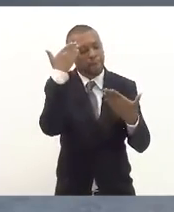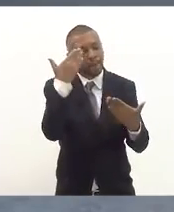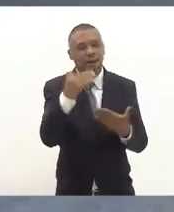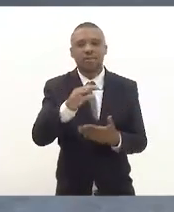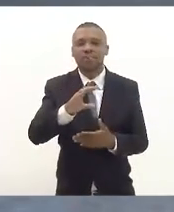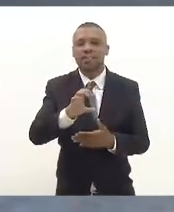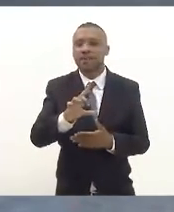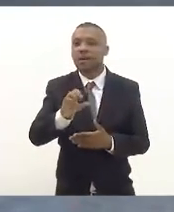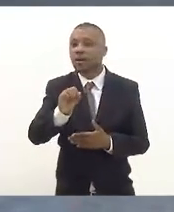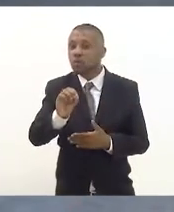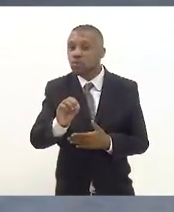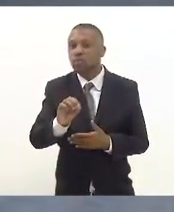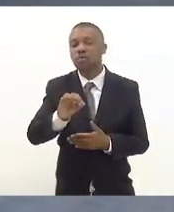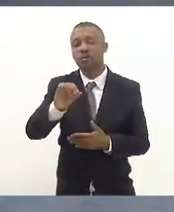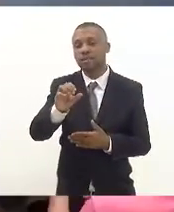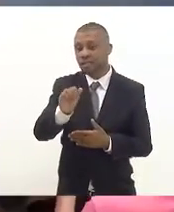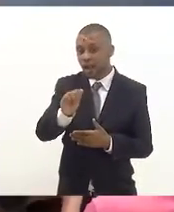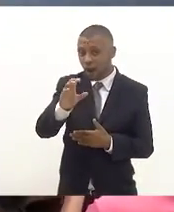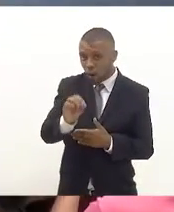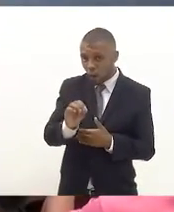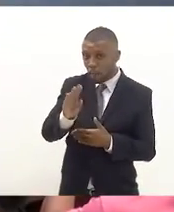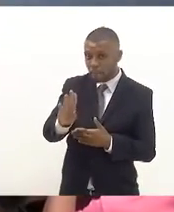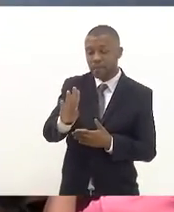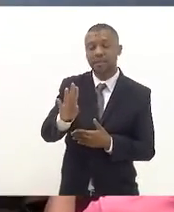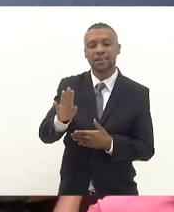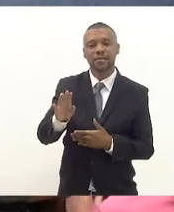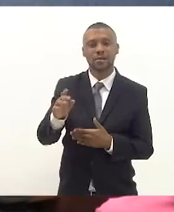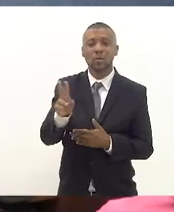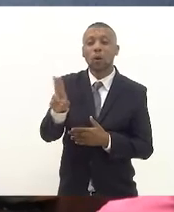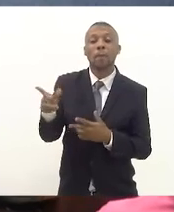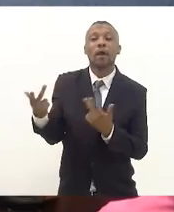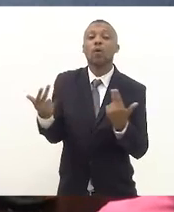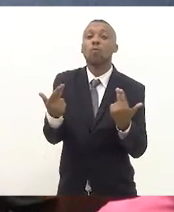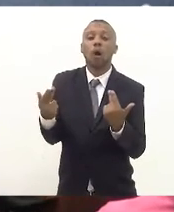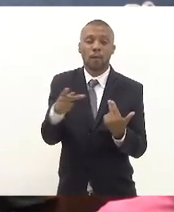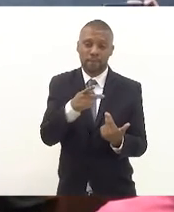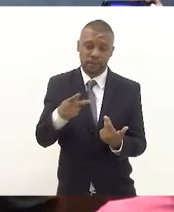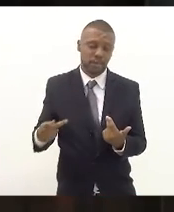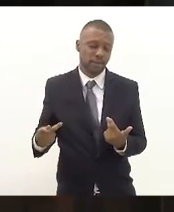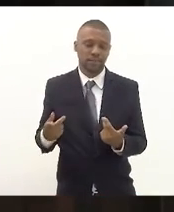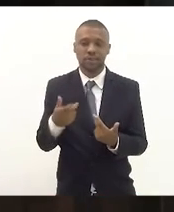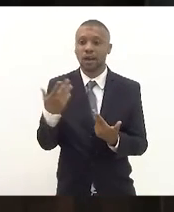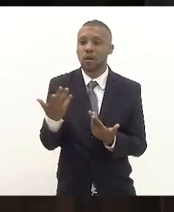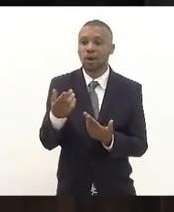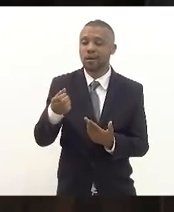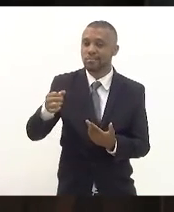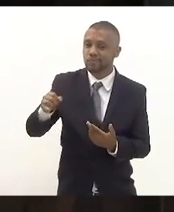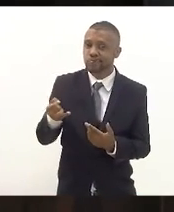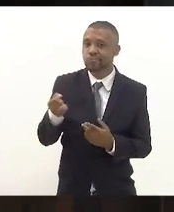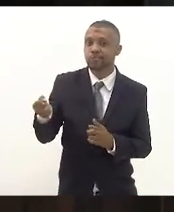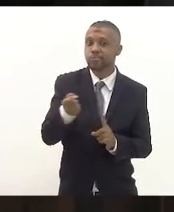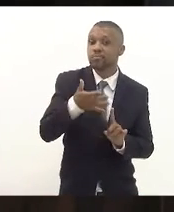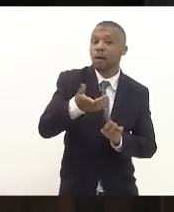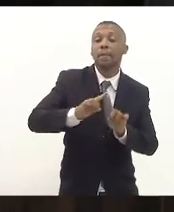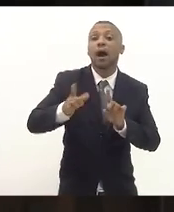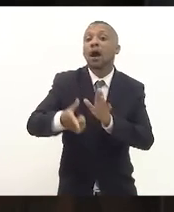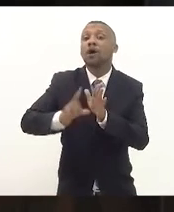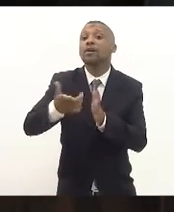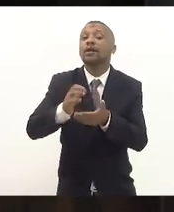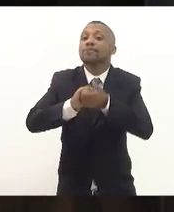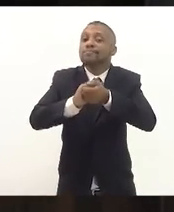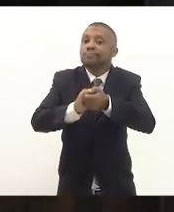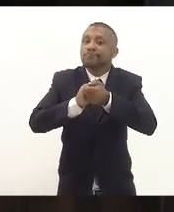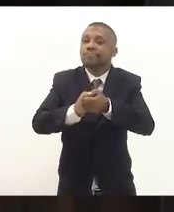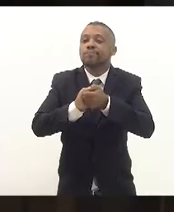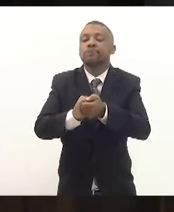Celso Jacó xará do nosso Presidente e para fazer os da palavra mas antes eu quero cumprimentar aqui